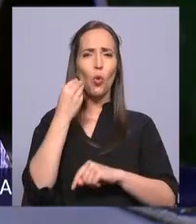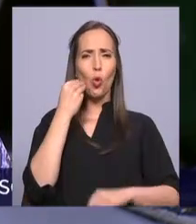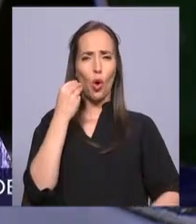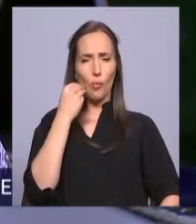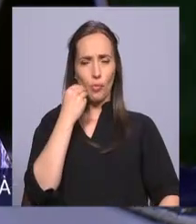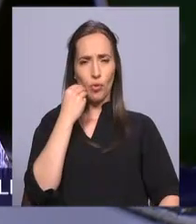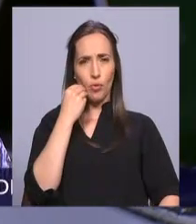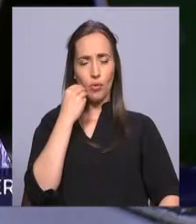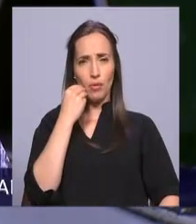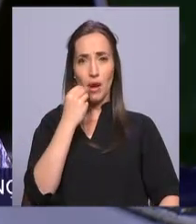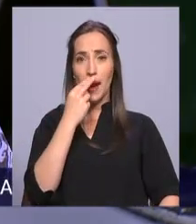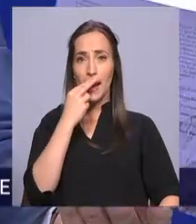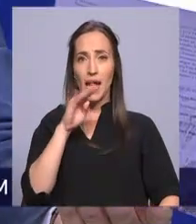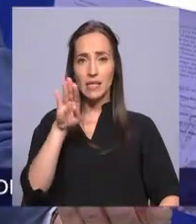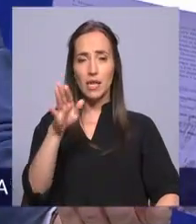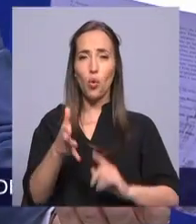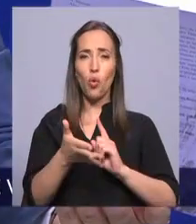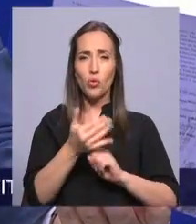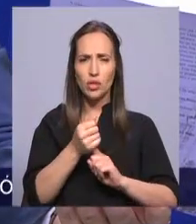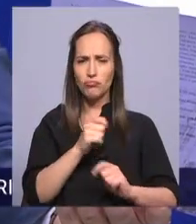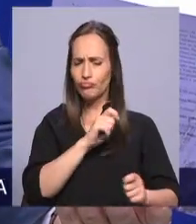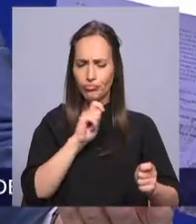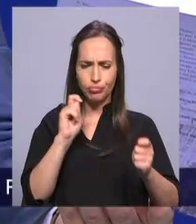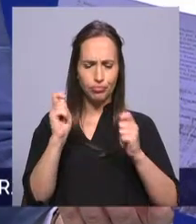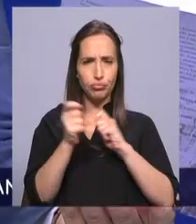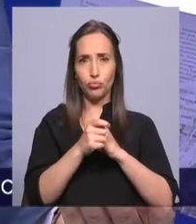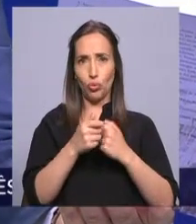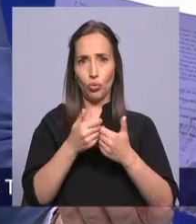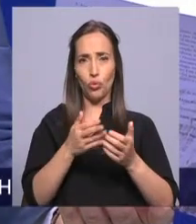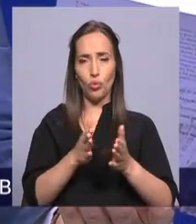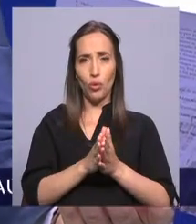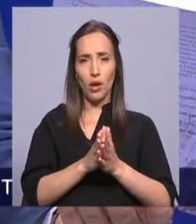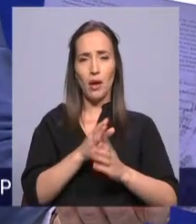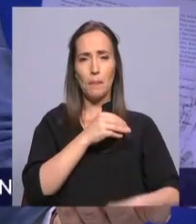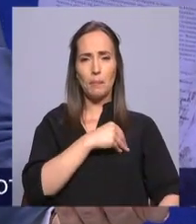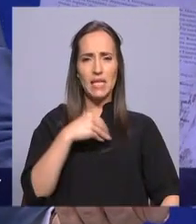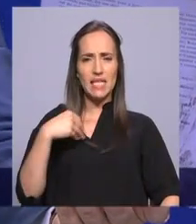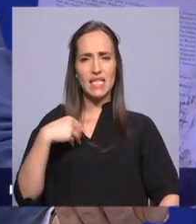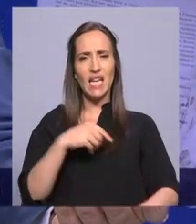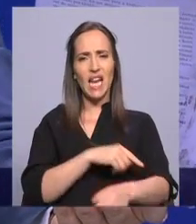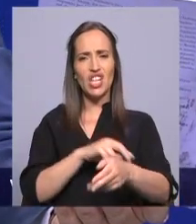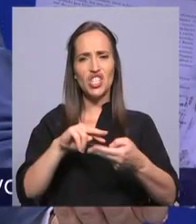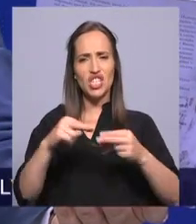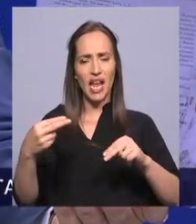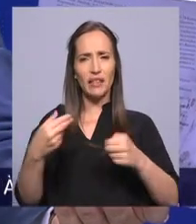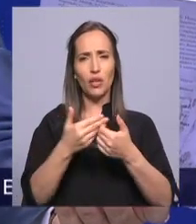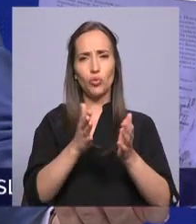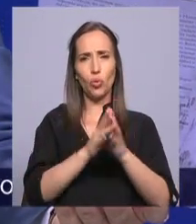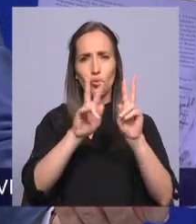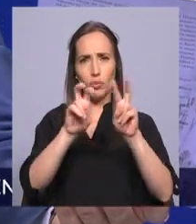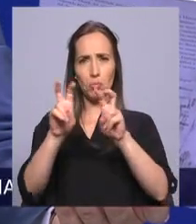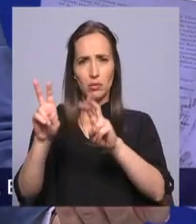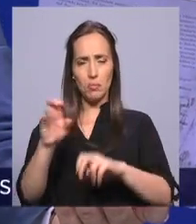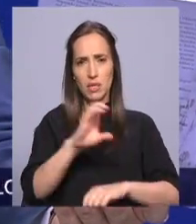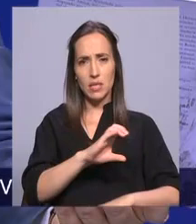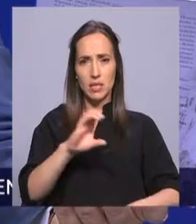regime nazi conseguiu subverter por inteiro a medicina, a genética, toda uma série de temáticas científicas para